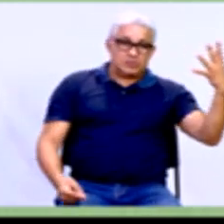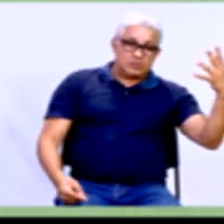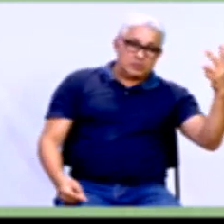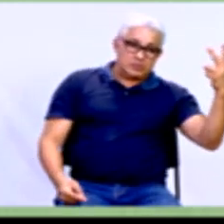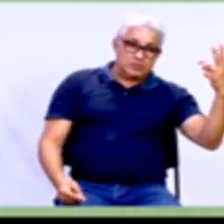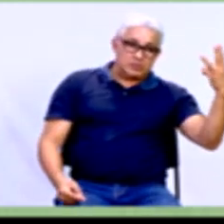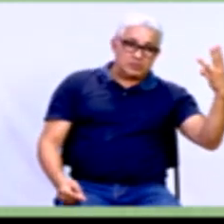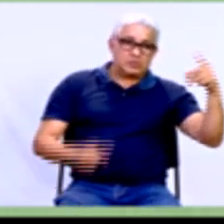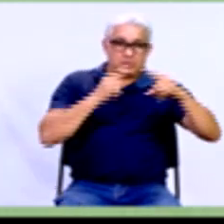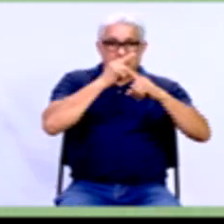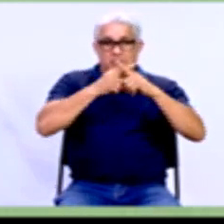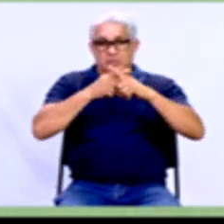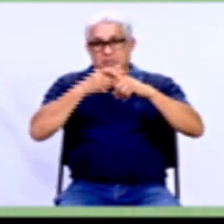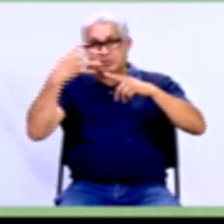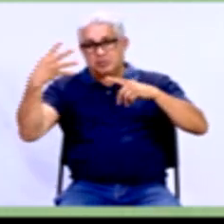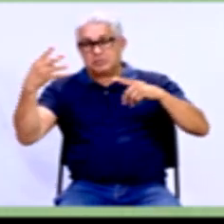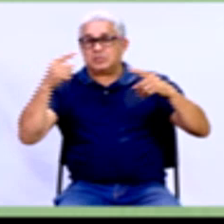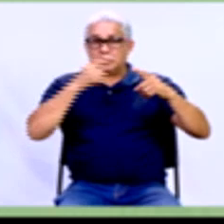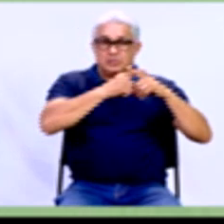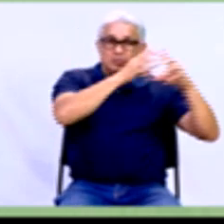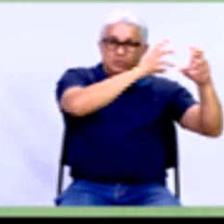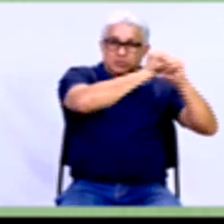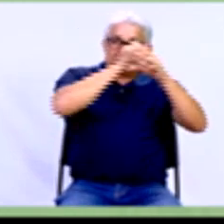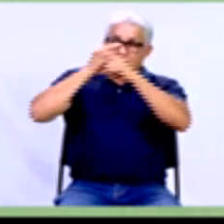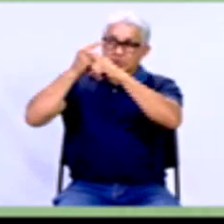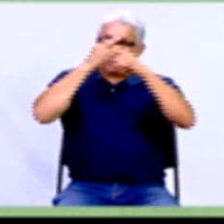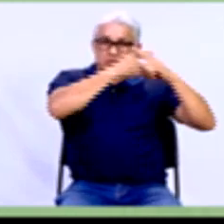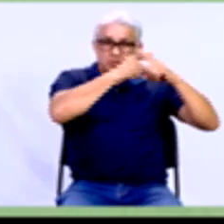que é 8, 5 vezes 3, que é 15,